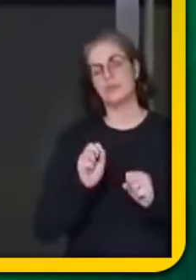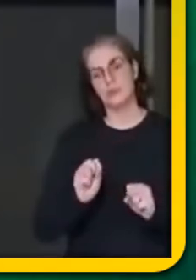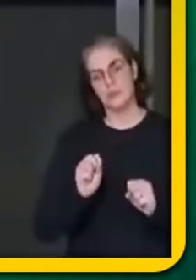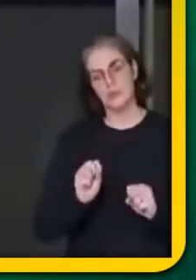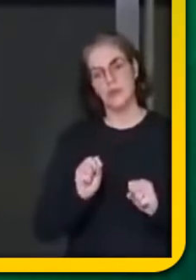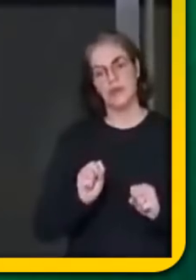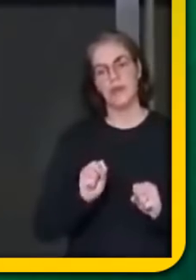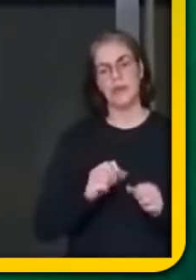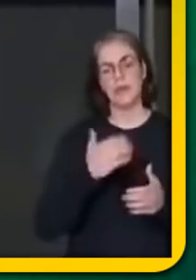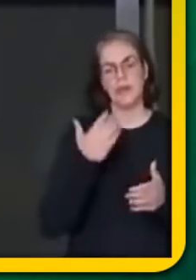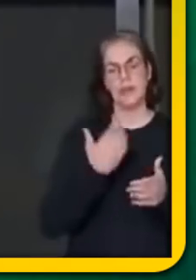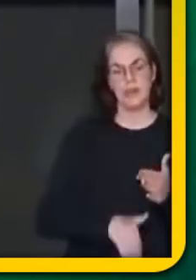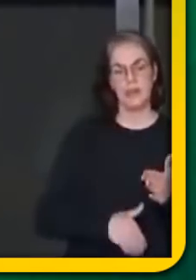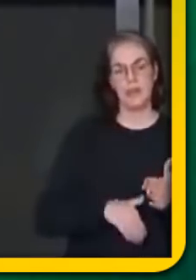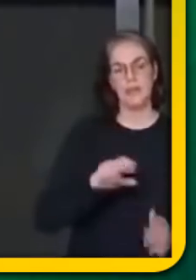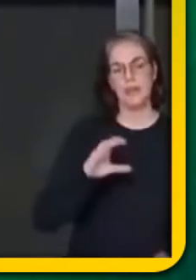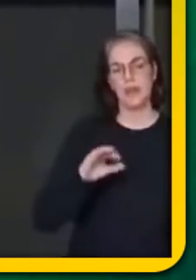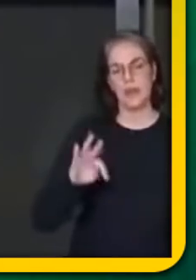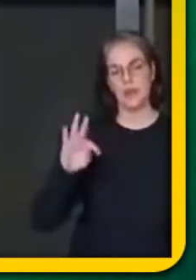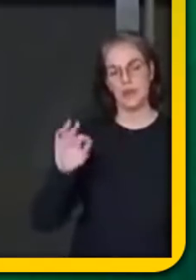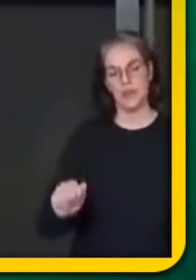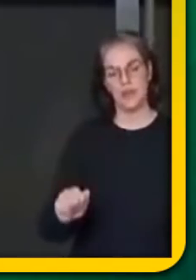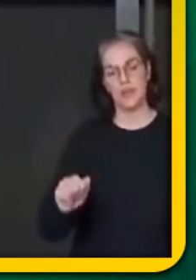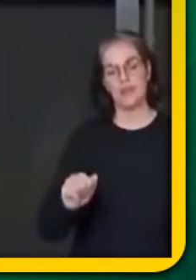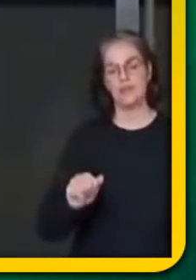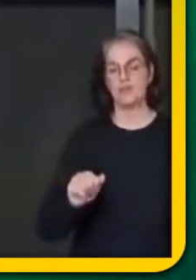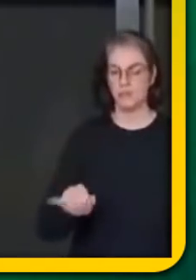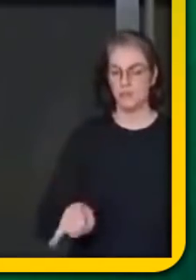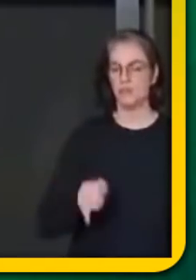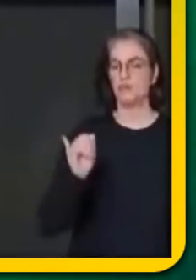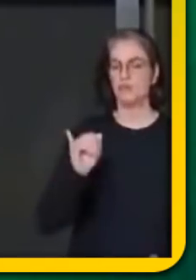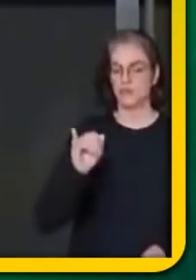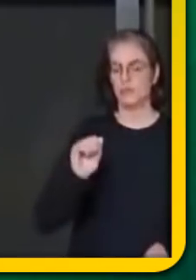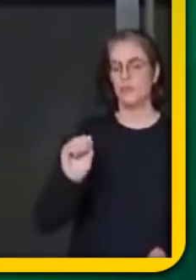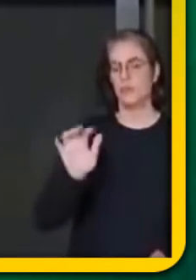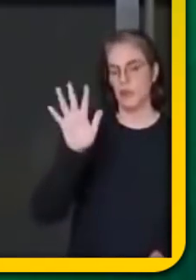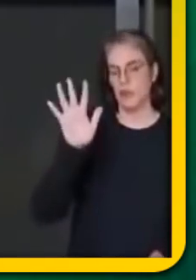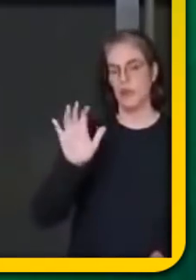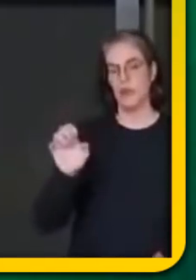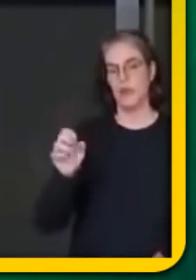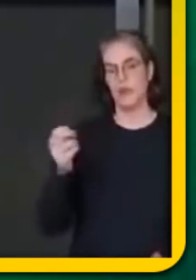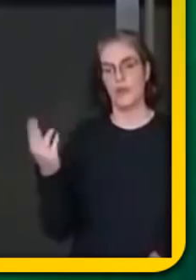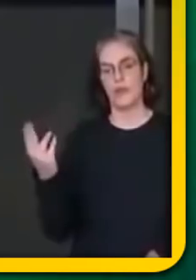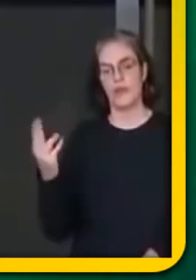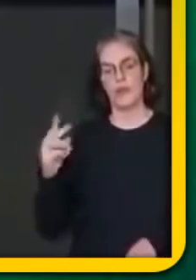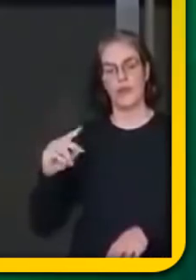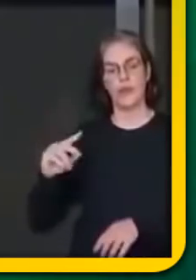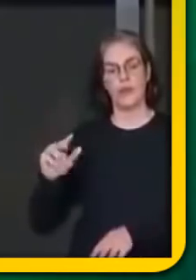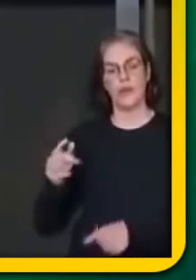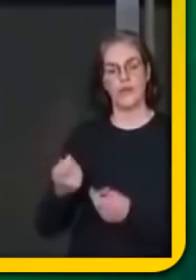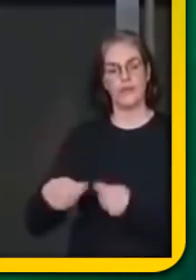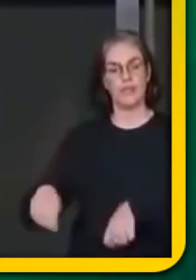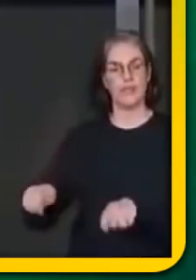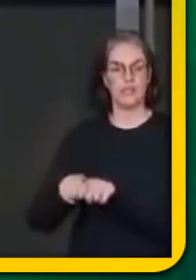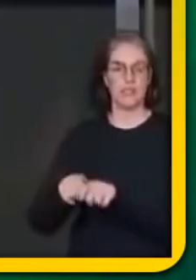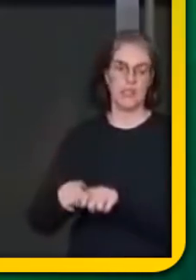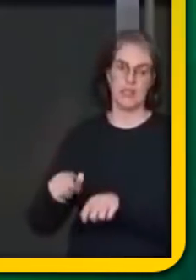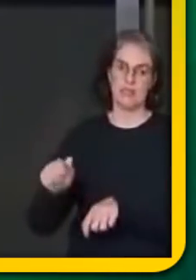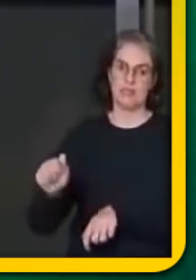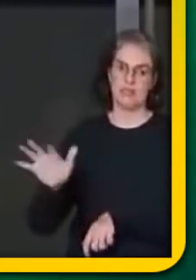conta, que os juros é mais alto, ele vai em outra financeira, que o juros chega a 20, 30, 40% ao